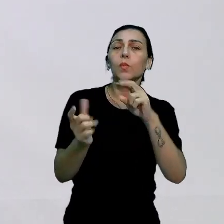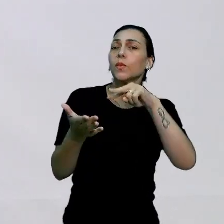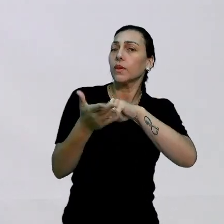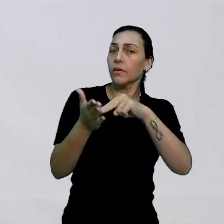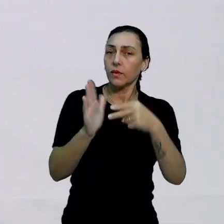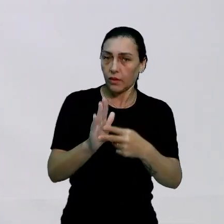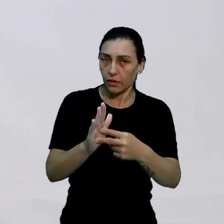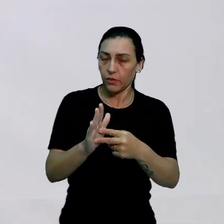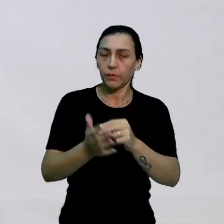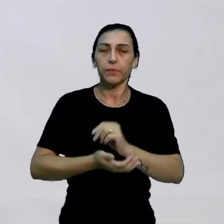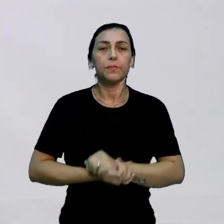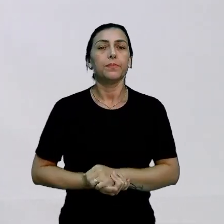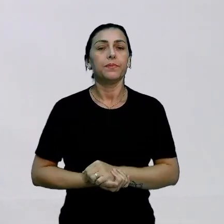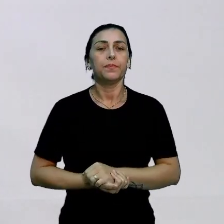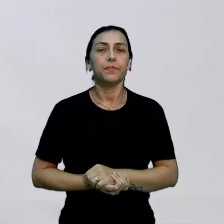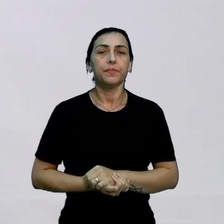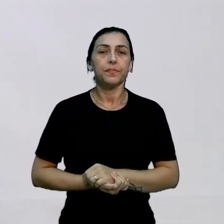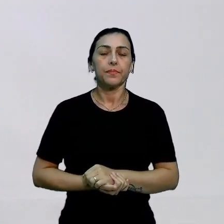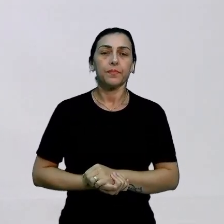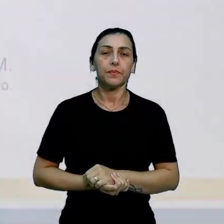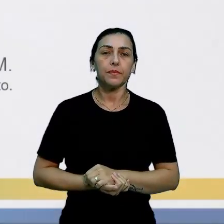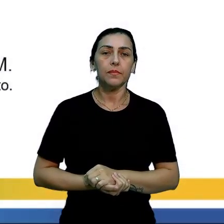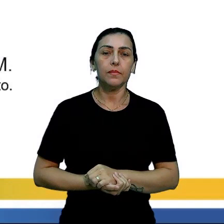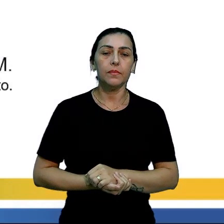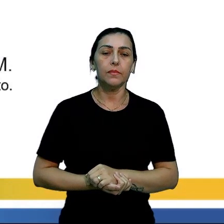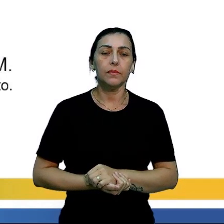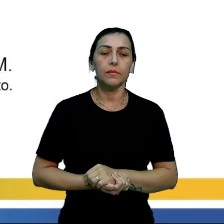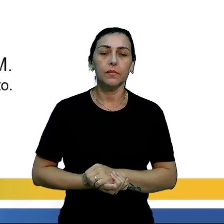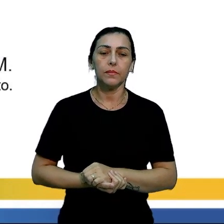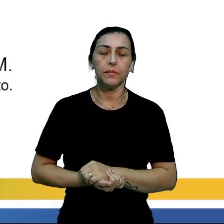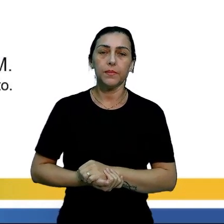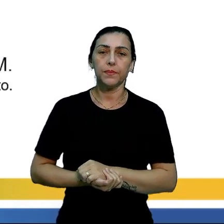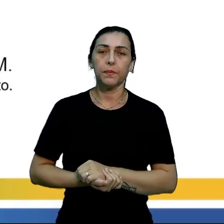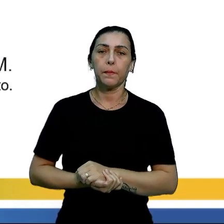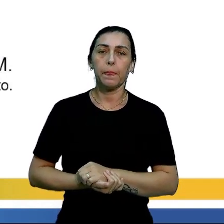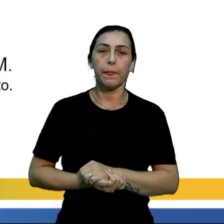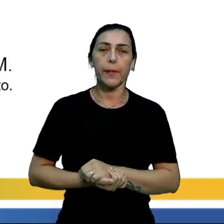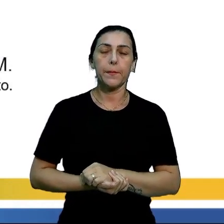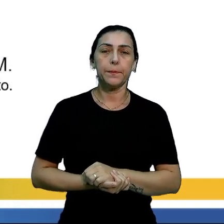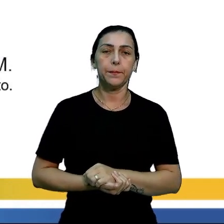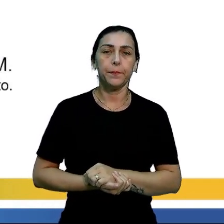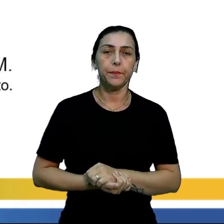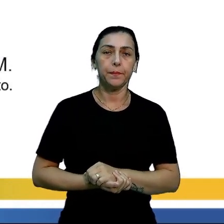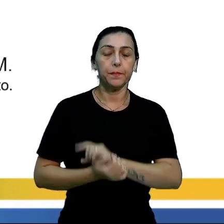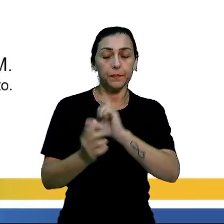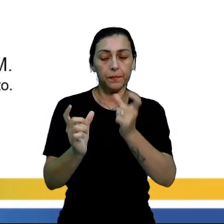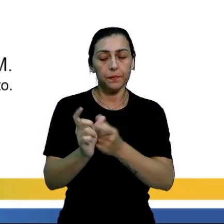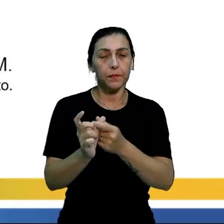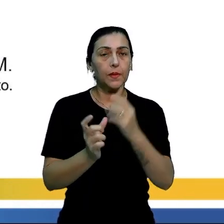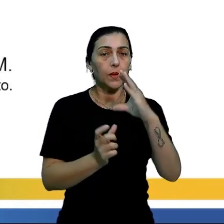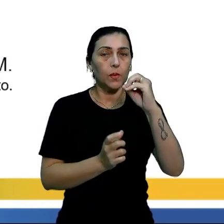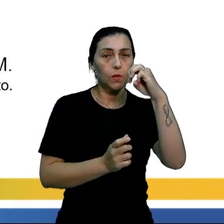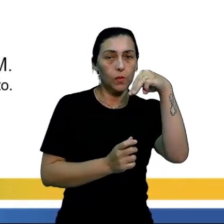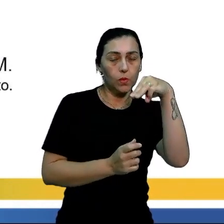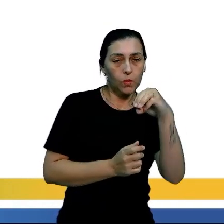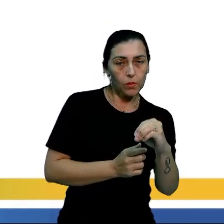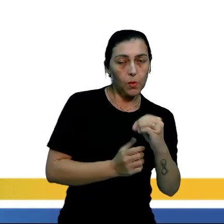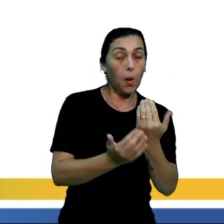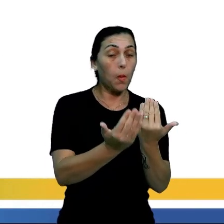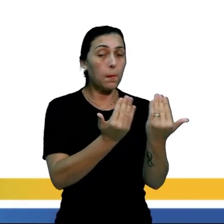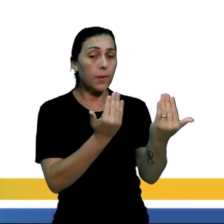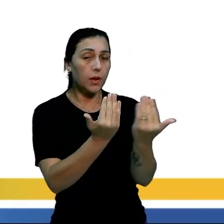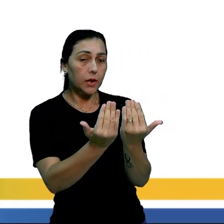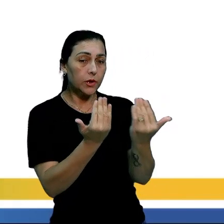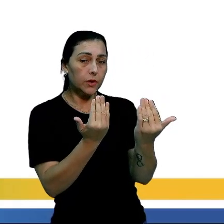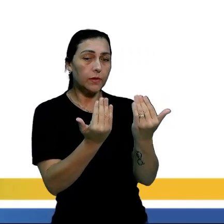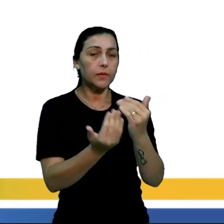sentido, tá? Então a gente começa analisando por essa conjunção como aí, que é uma conjunção